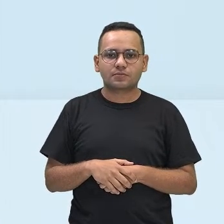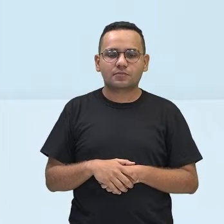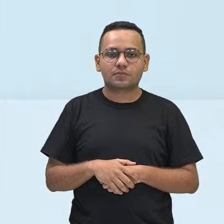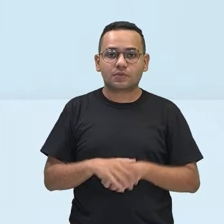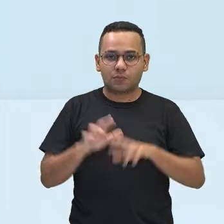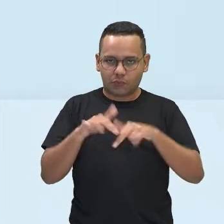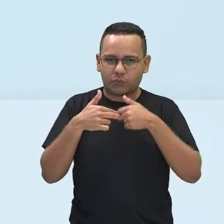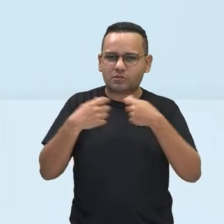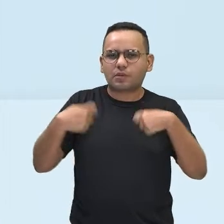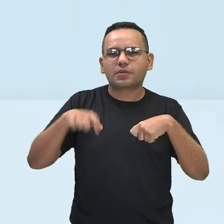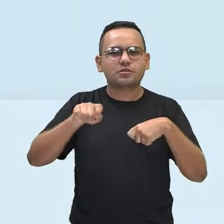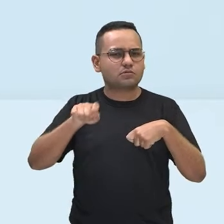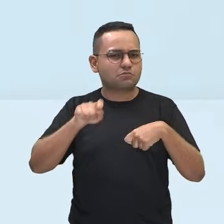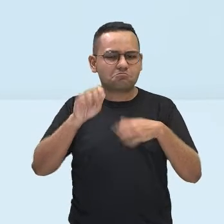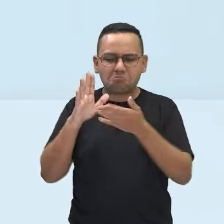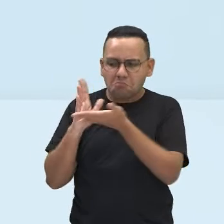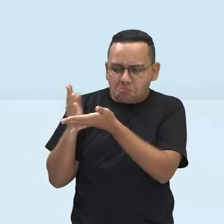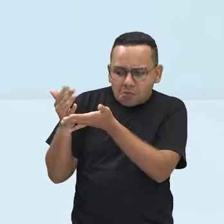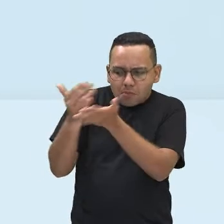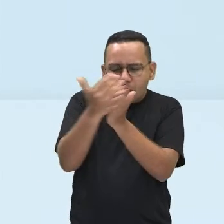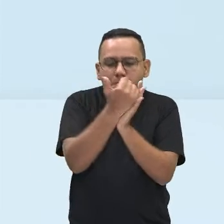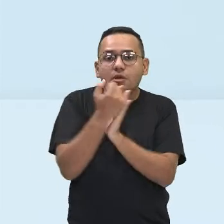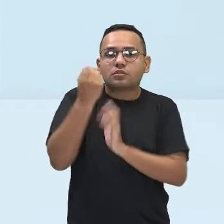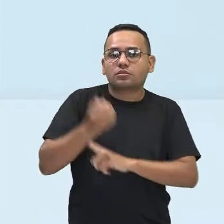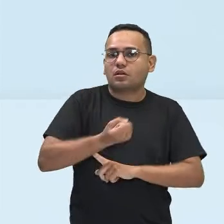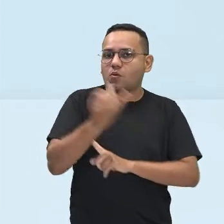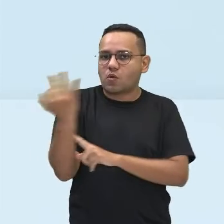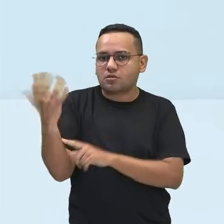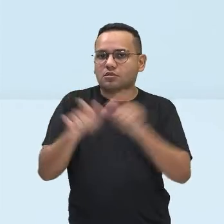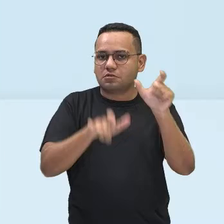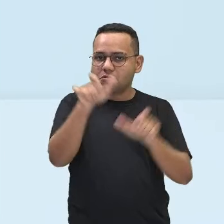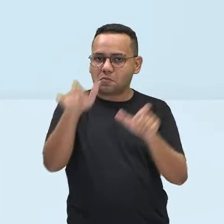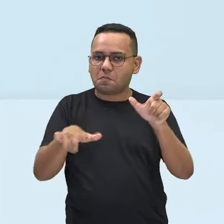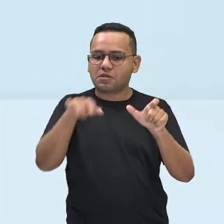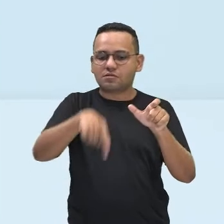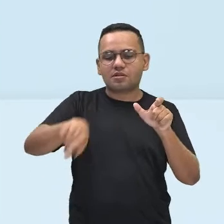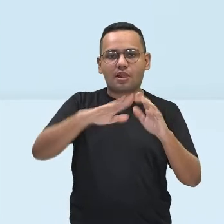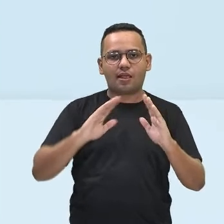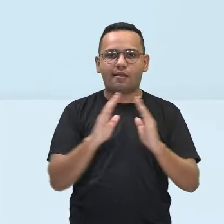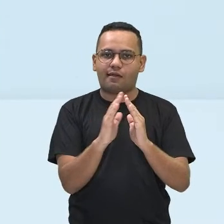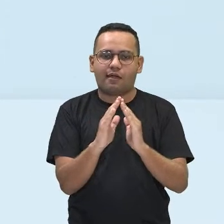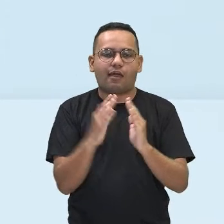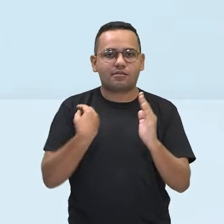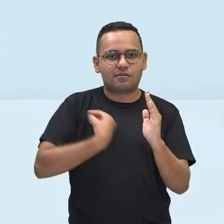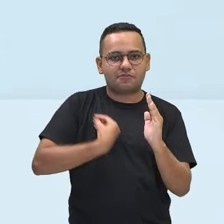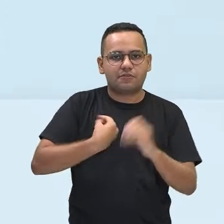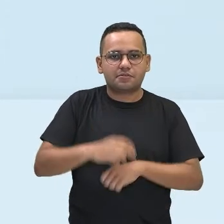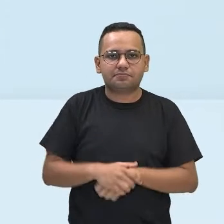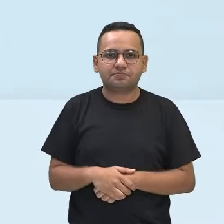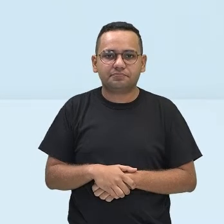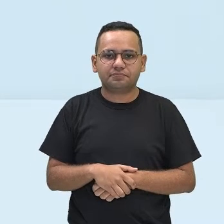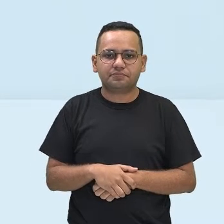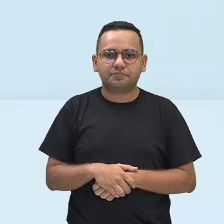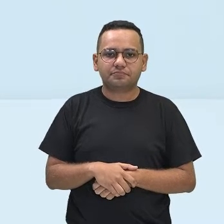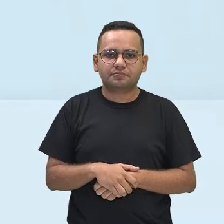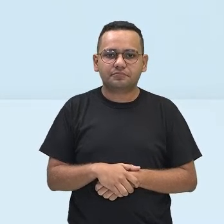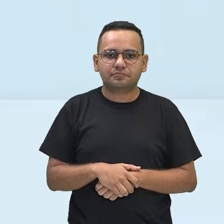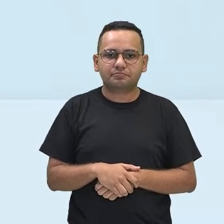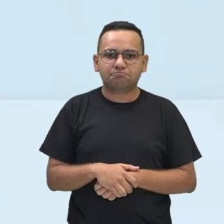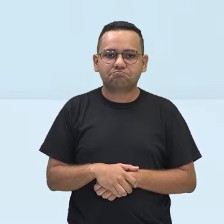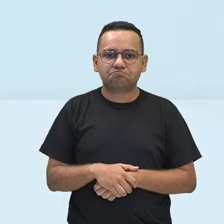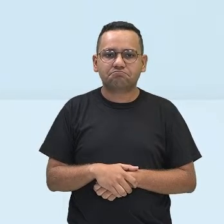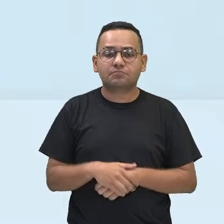fazer um levantamento do número de habitantes da região. Entre eles, iremos coletar a quantidade